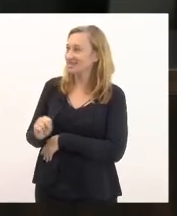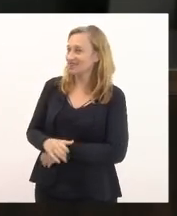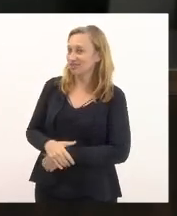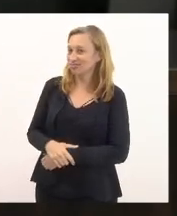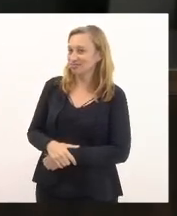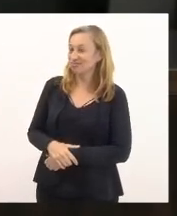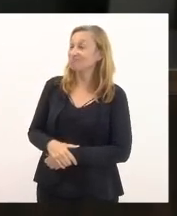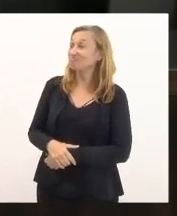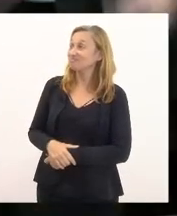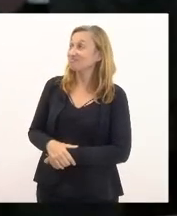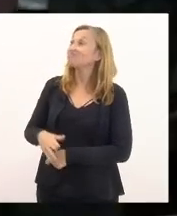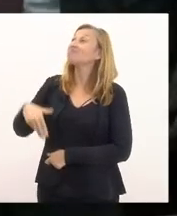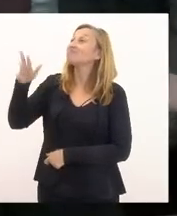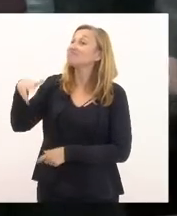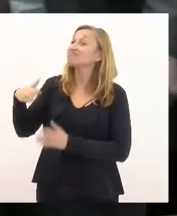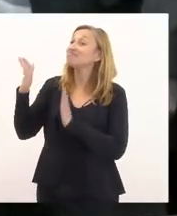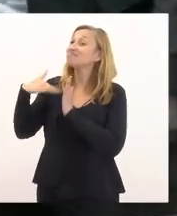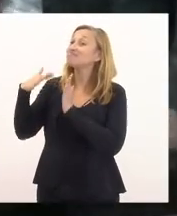Oi.